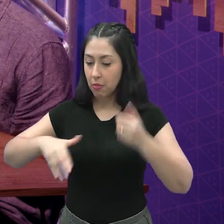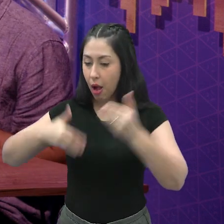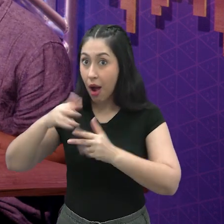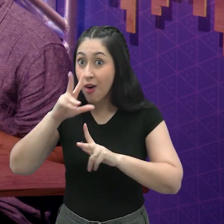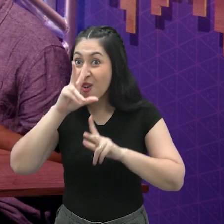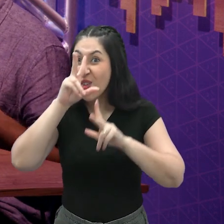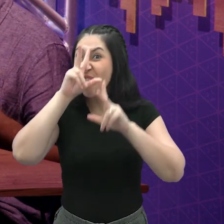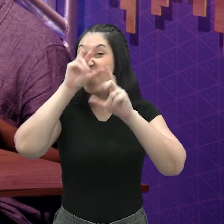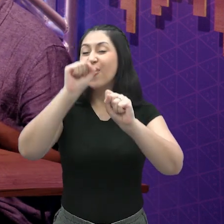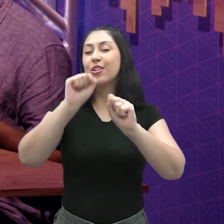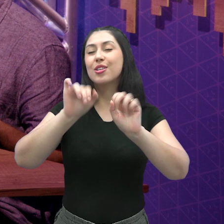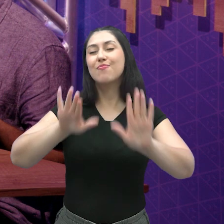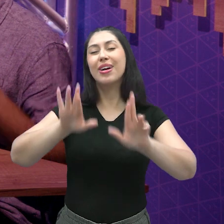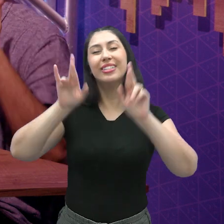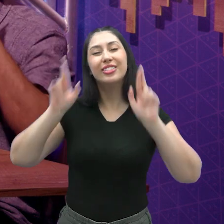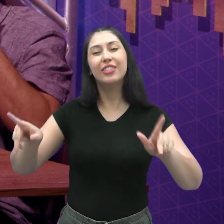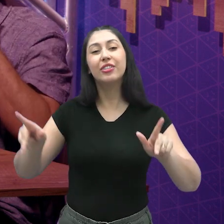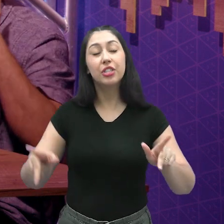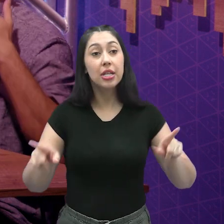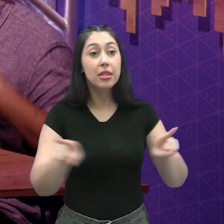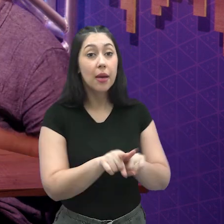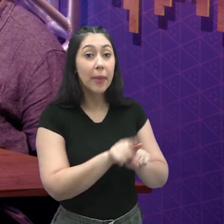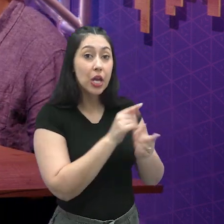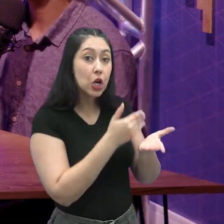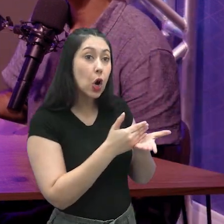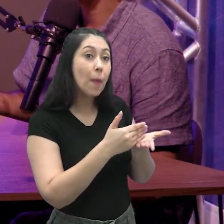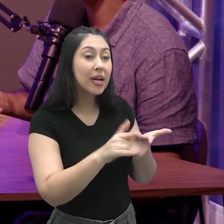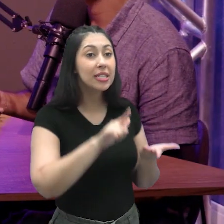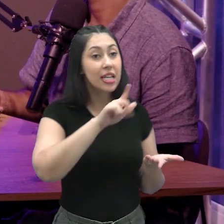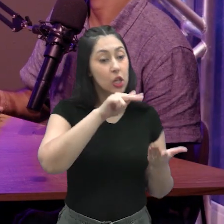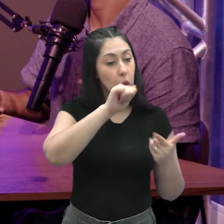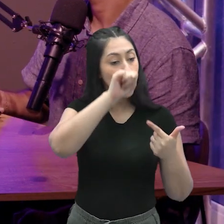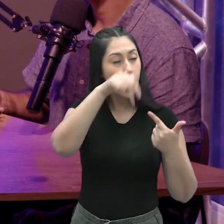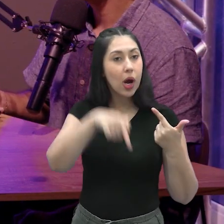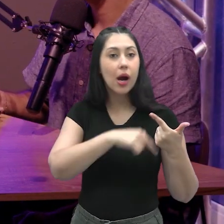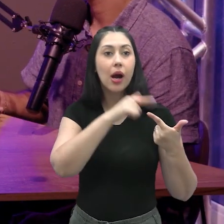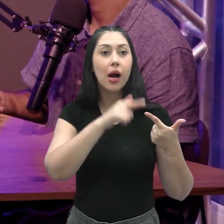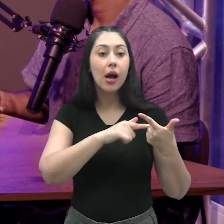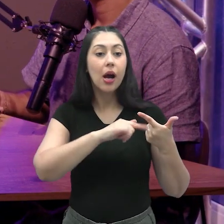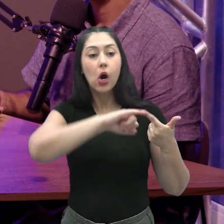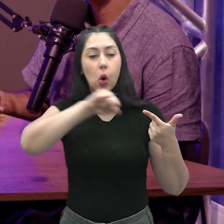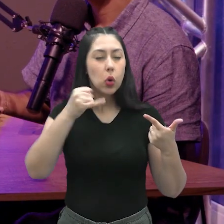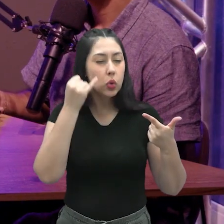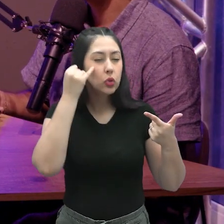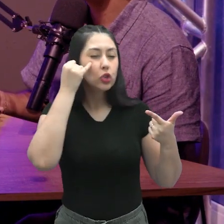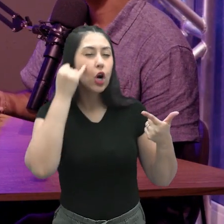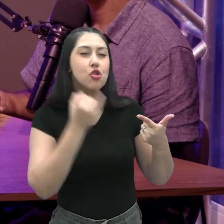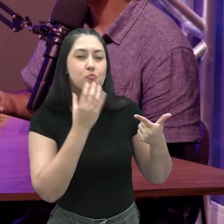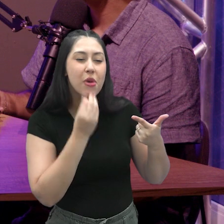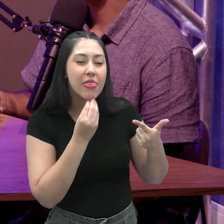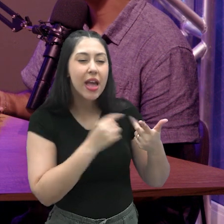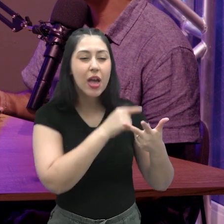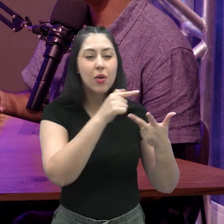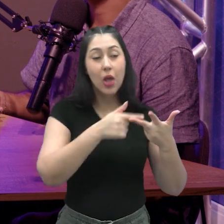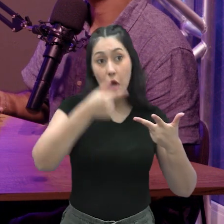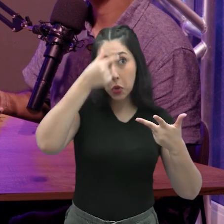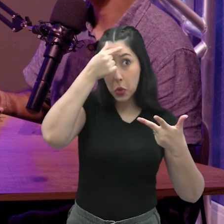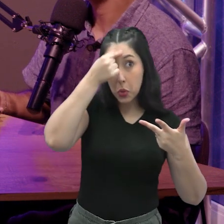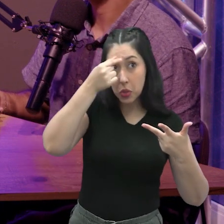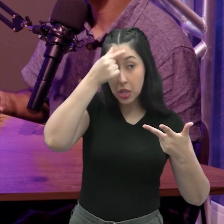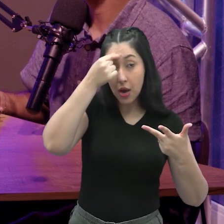né? Uhum. Mas de uma maneira diferente. É ali que vai surgir nomes como Luan Santana, Jorge Mateus, Gustavo Lima também, um pouco mais pra frente